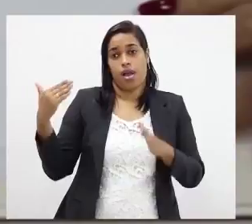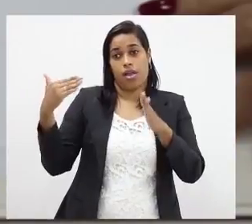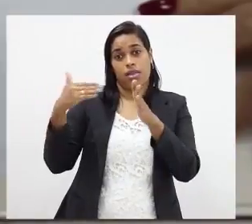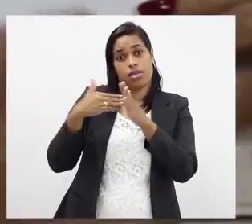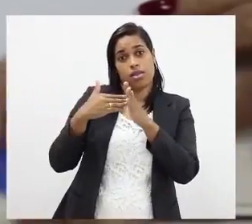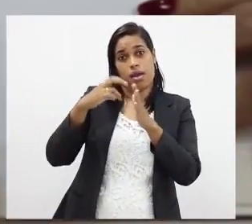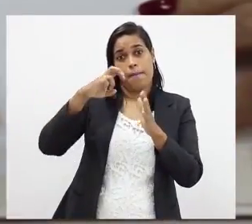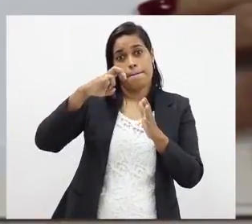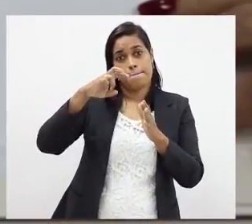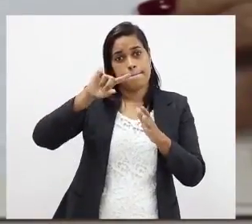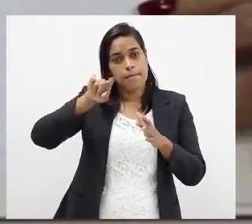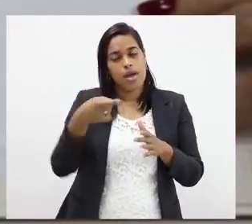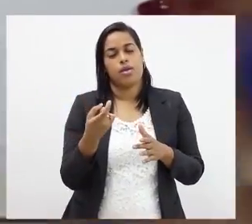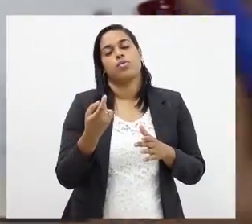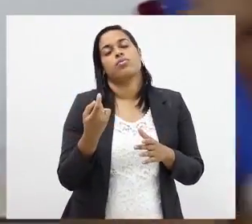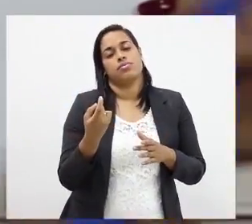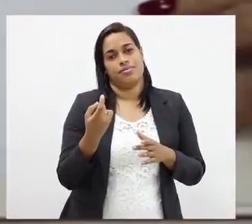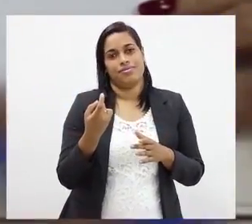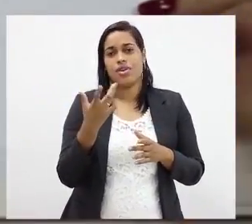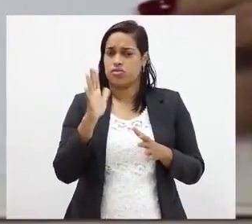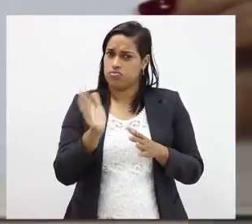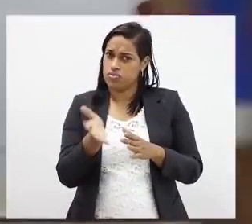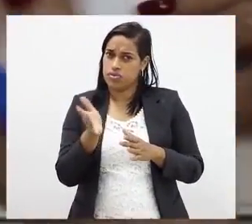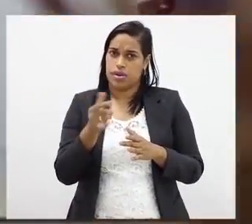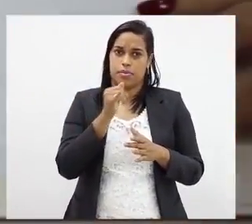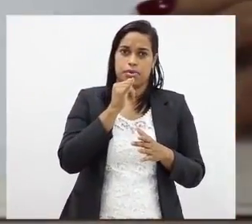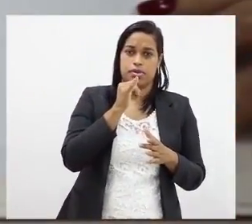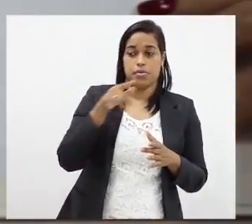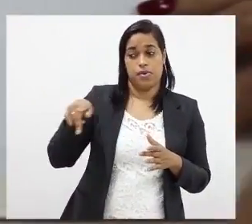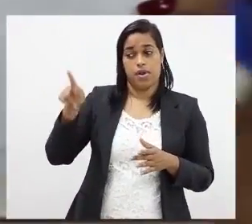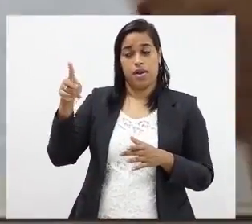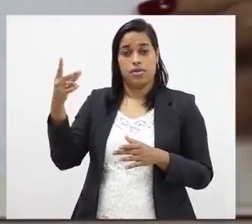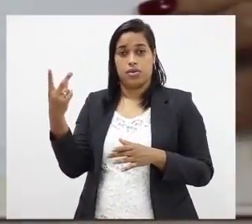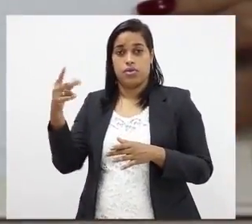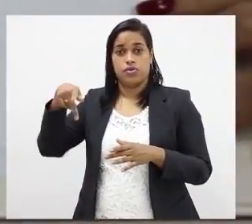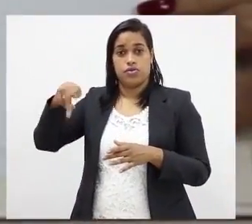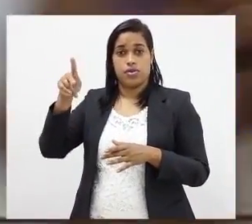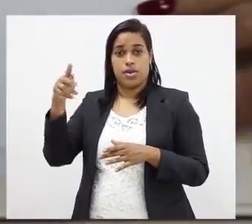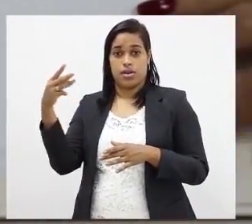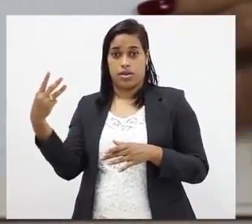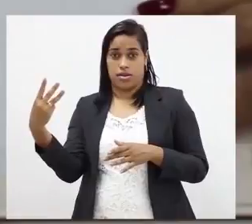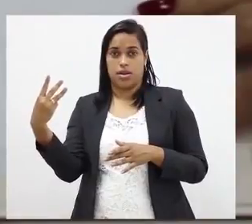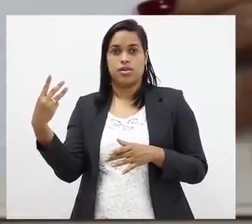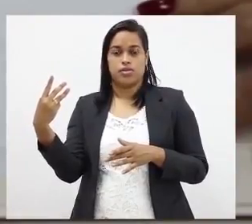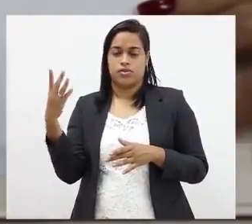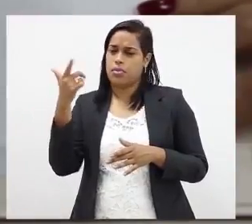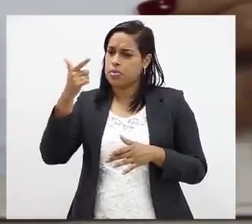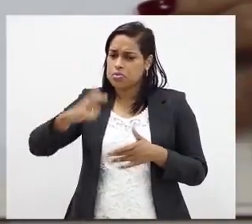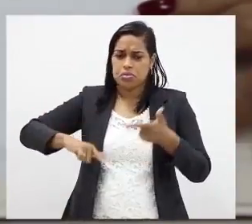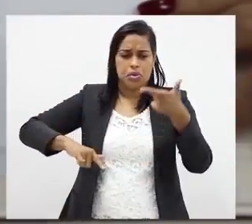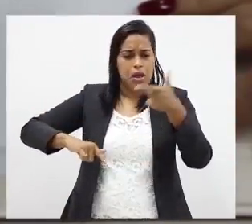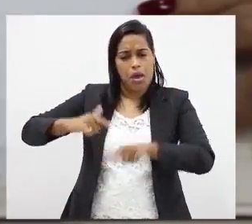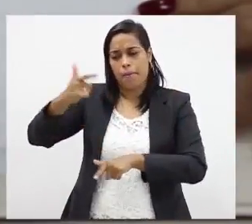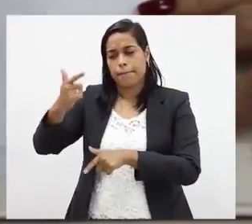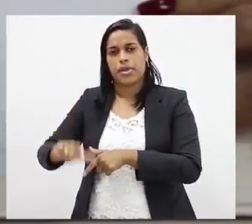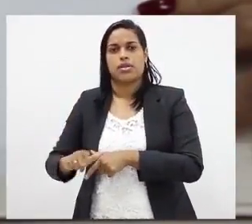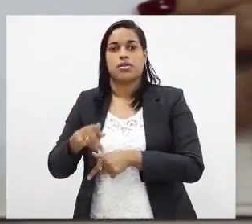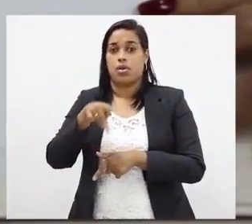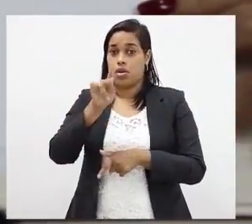1,5 centímetro. Mas eu já trabalhei peças com K2, com K3. Então, você pode, repetindo, você pode ter um